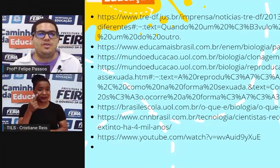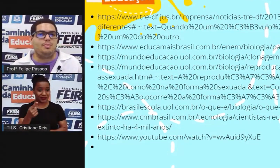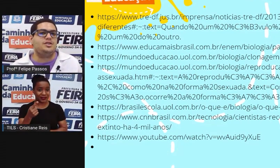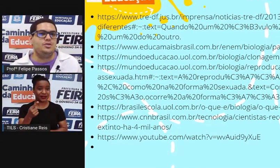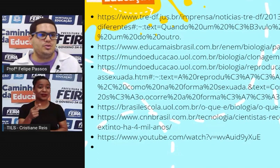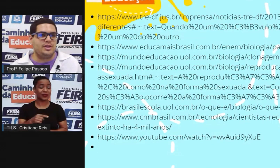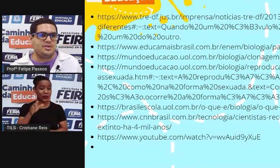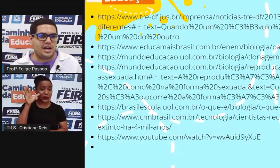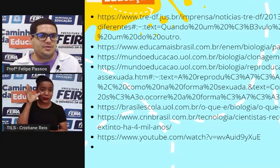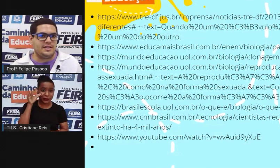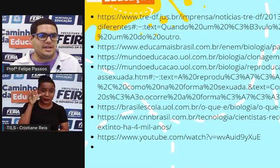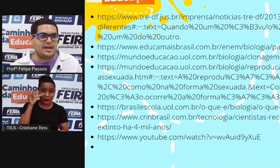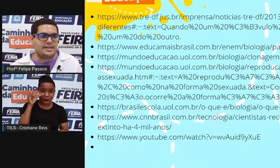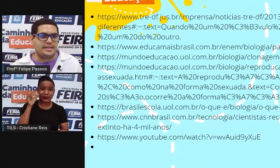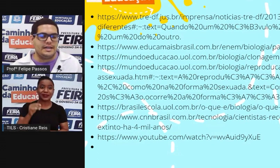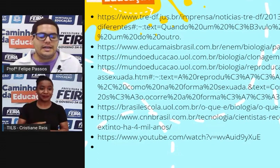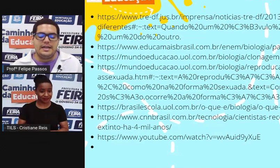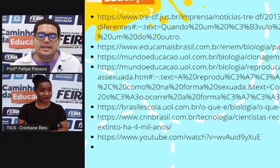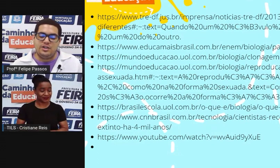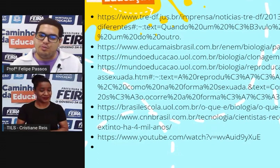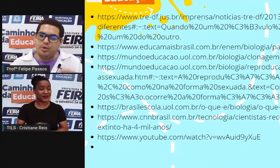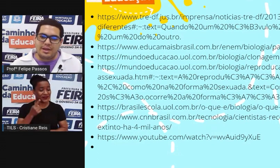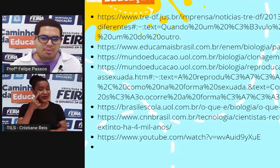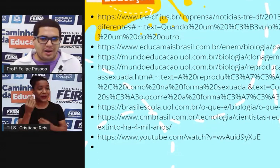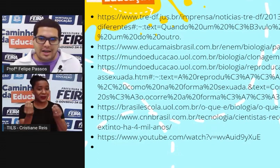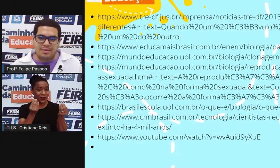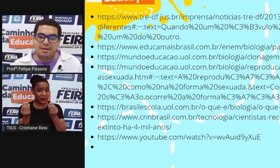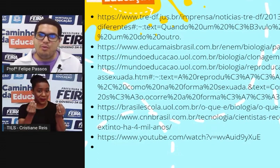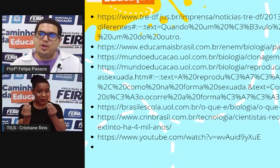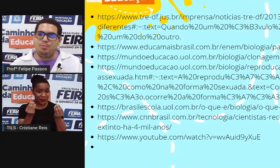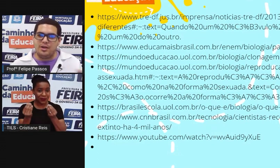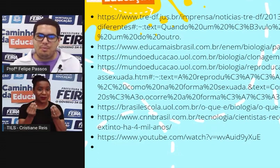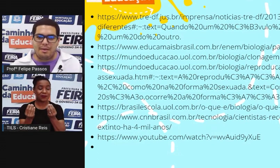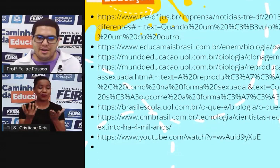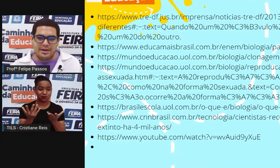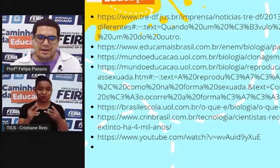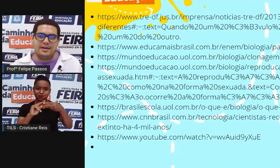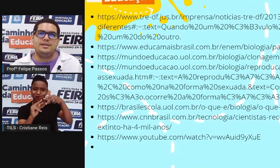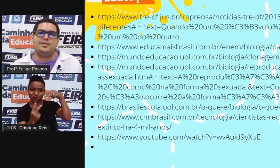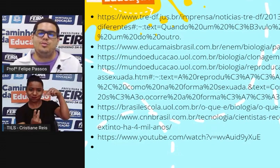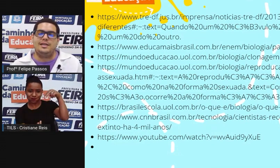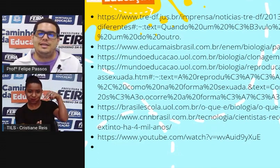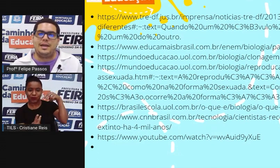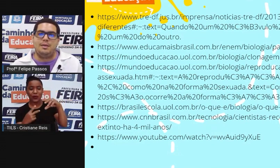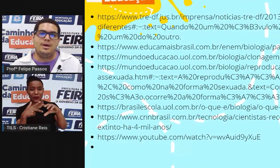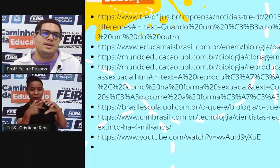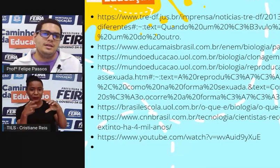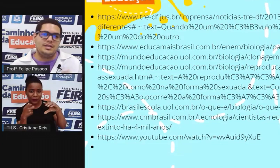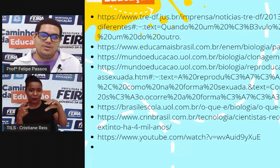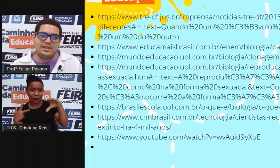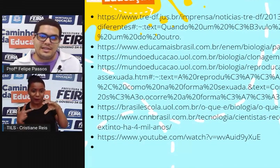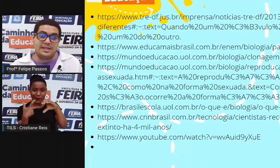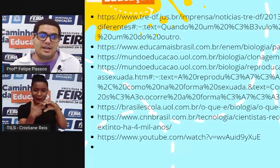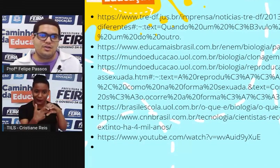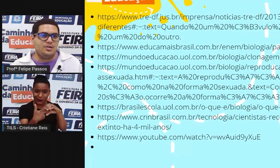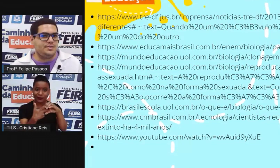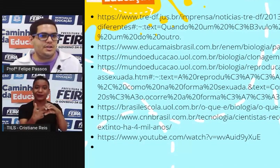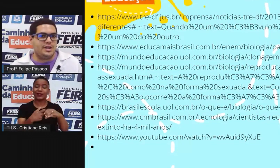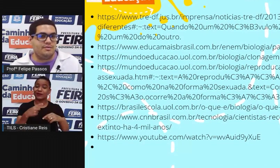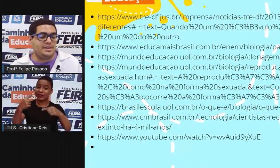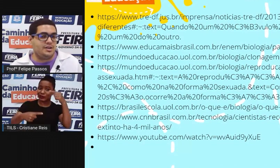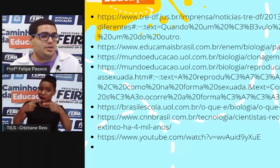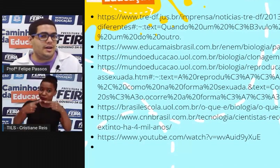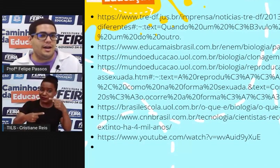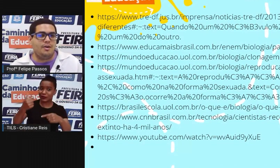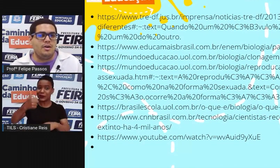reportagem foi a parte dos úteros artificiais. Existe muita polêmica, muito pano para manga sobre esse tema. se você se interessou,